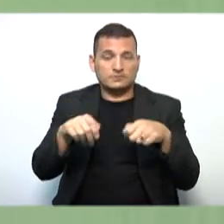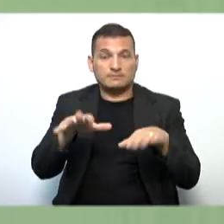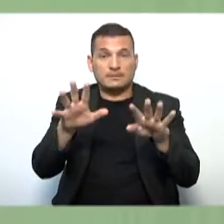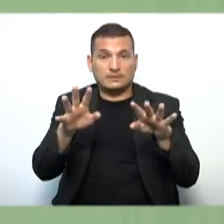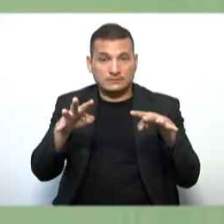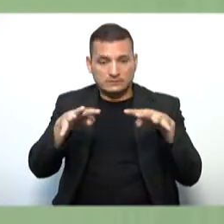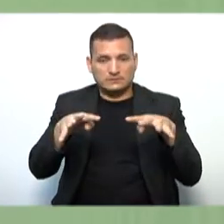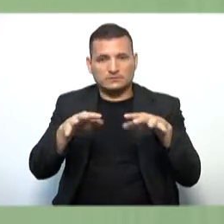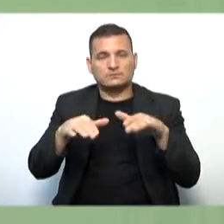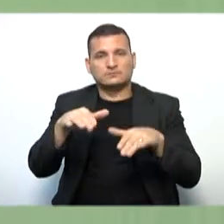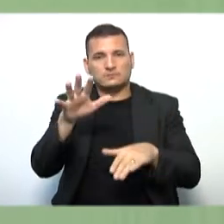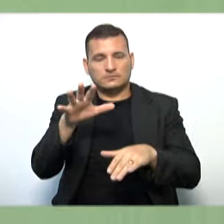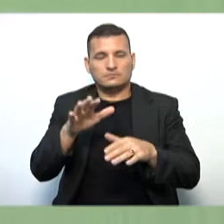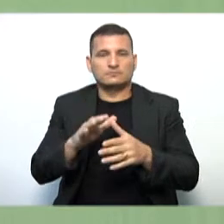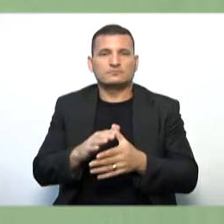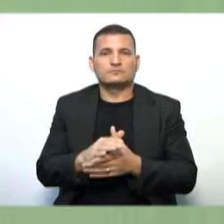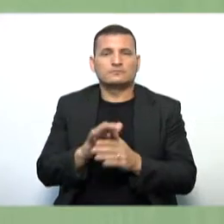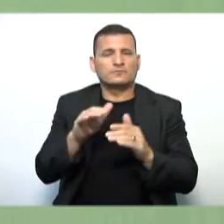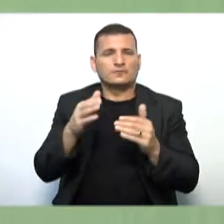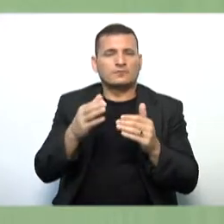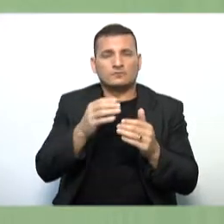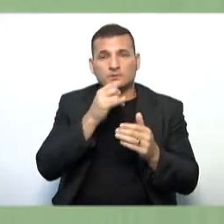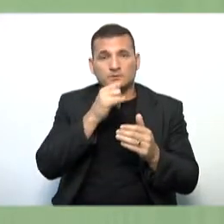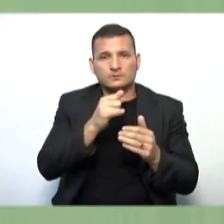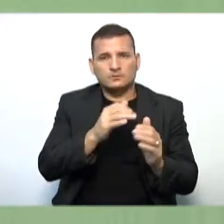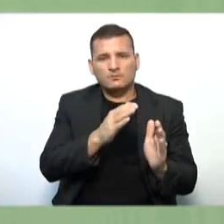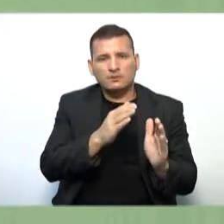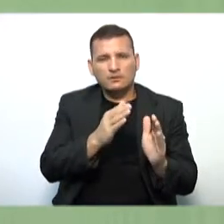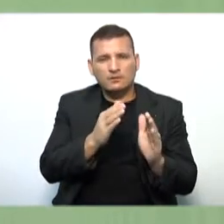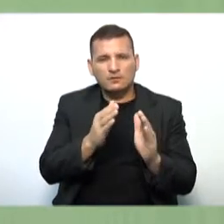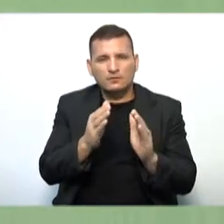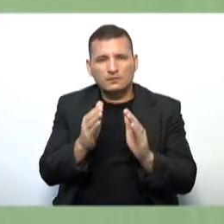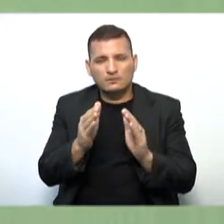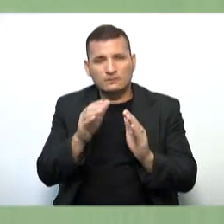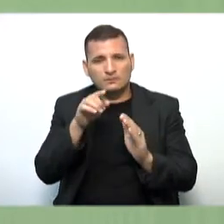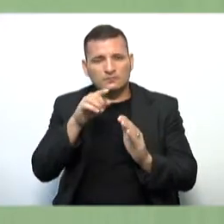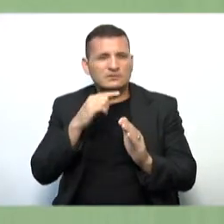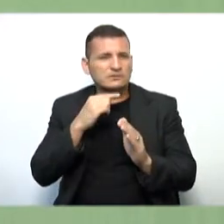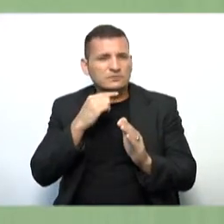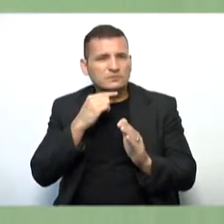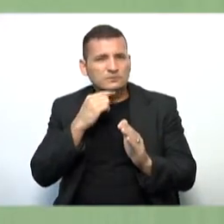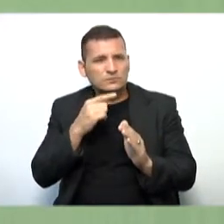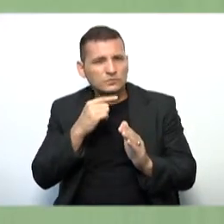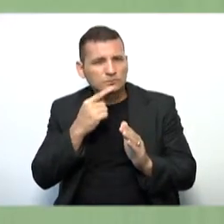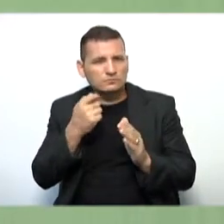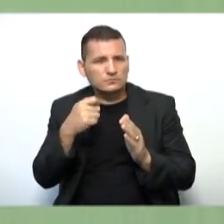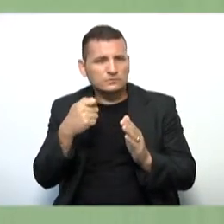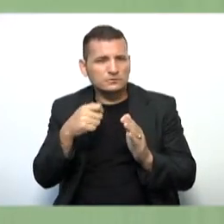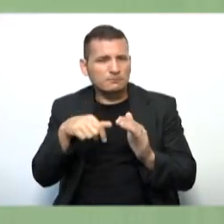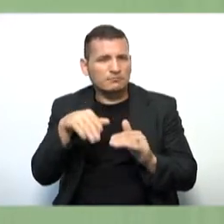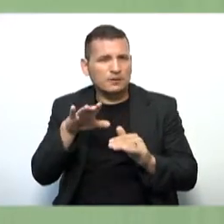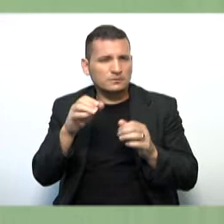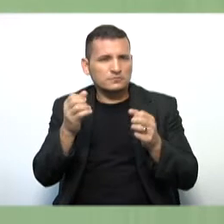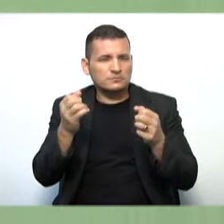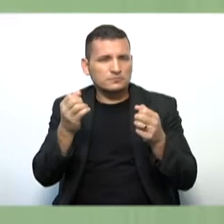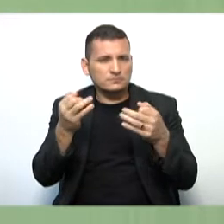caso durante a aula vocês identifiquem alguma coisa que precise de um pouquinho mais de